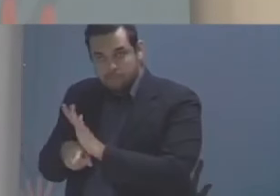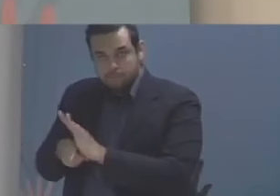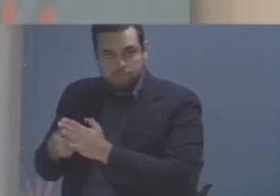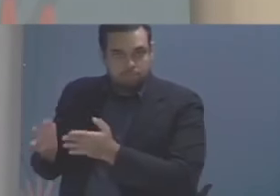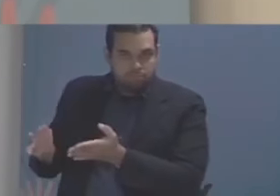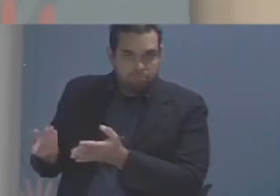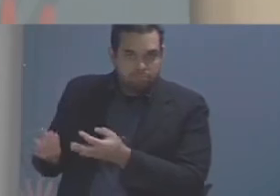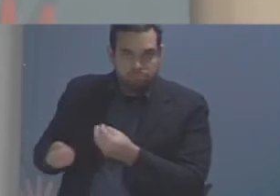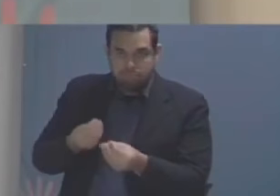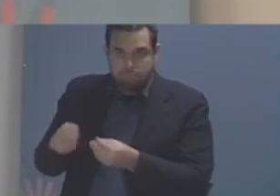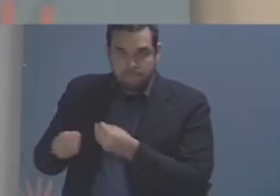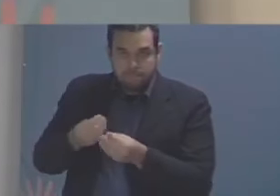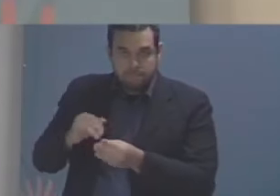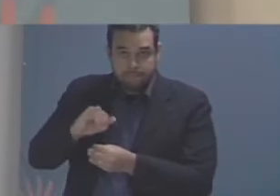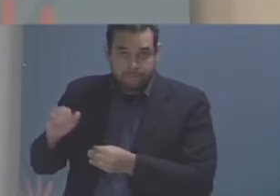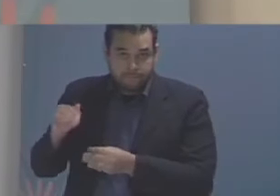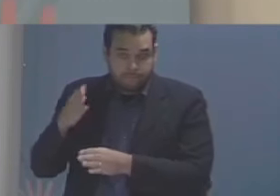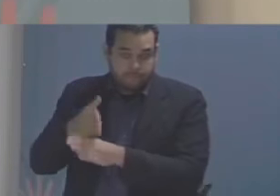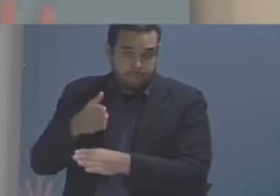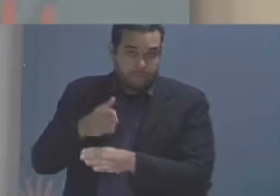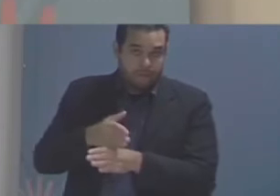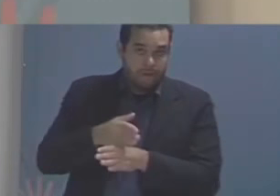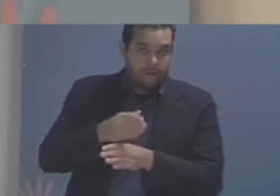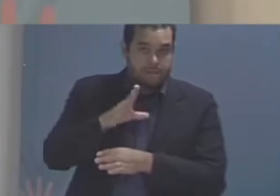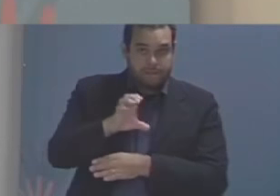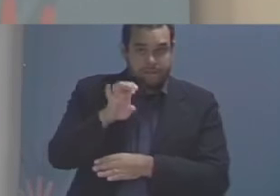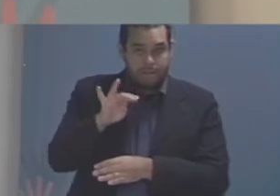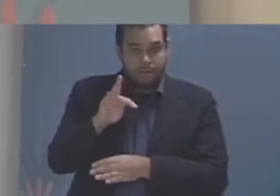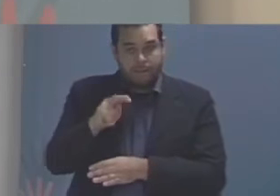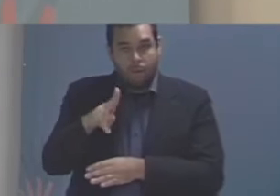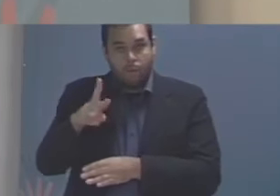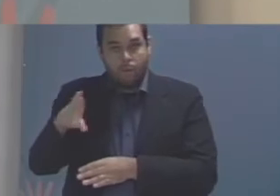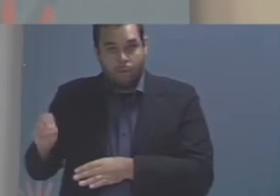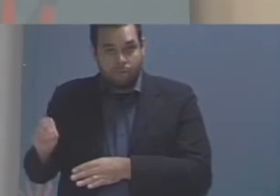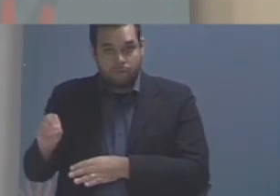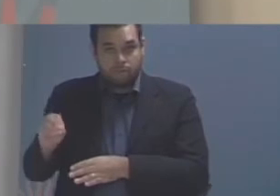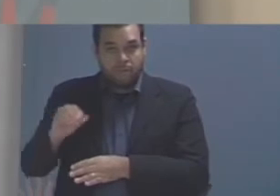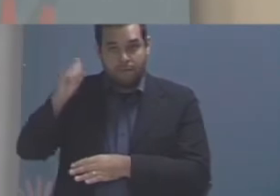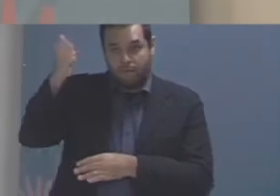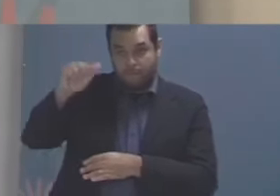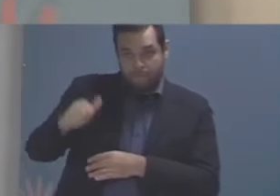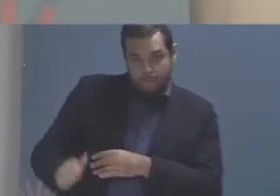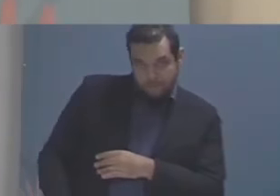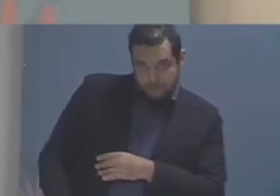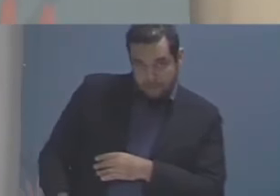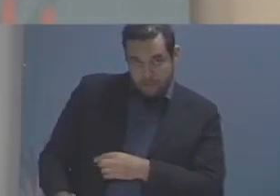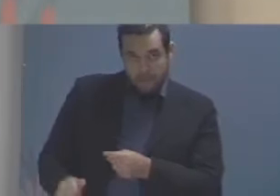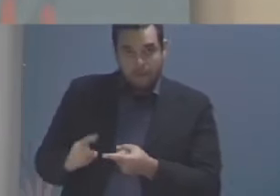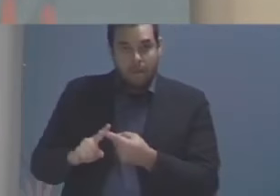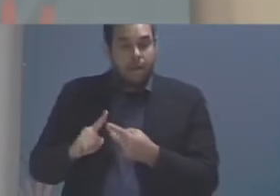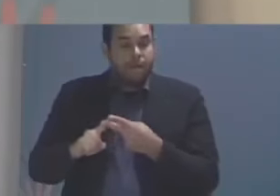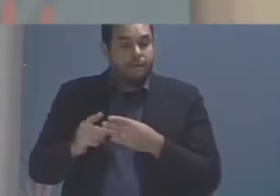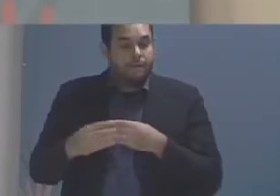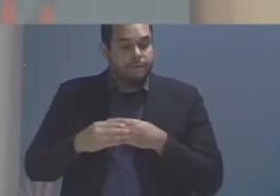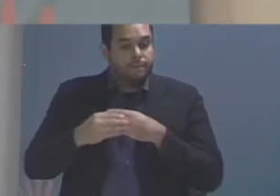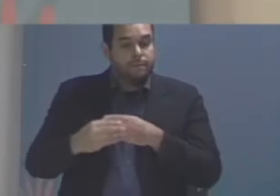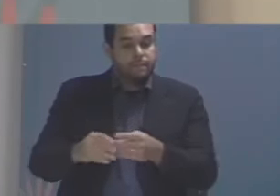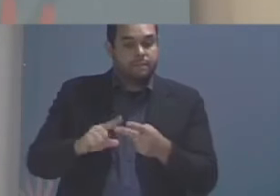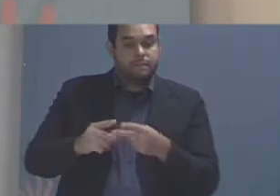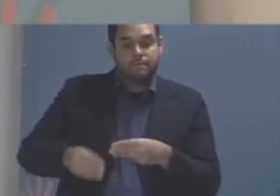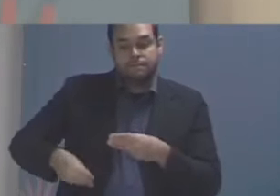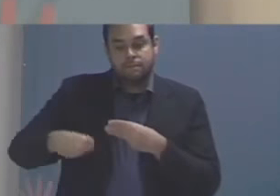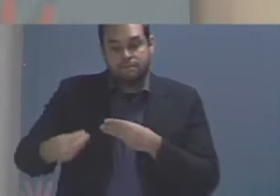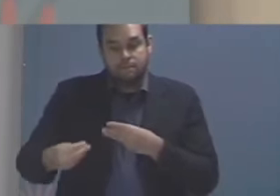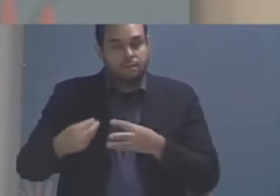Como fazer isso, Luiz? Se você entrar no site da Centauro, você vai ver que você pode avaliar os produtos que você compra, você pode acompanhar toda a entrega, você